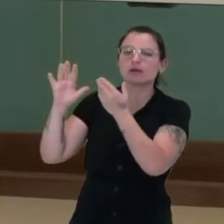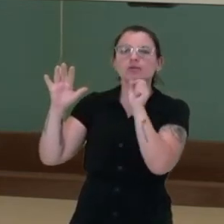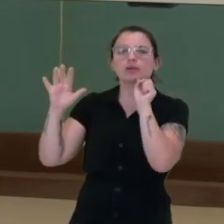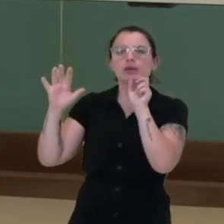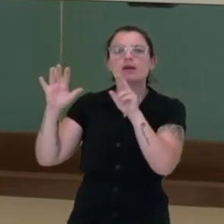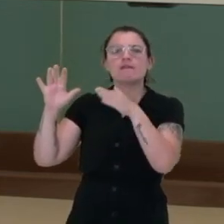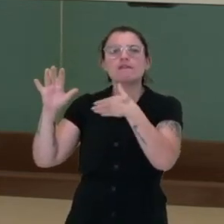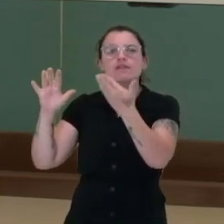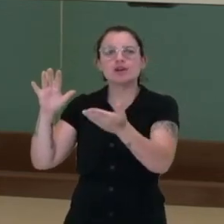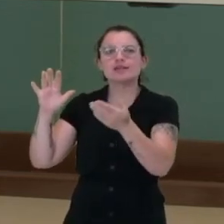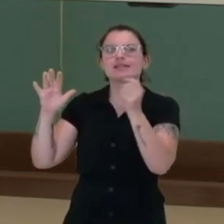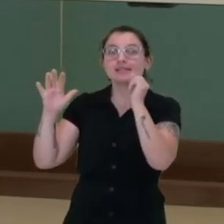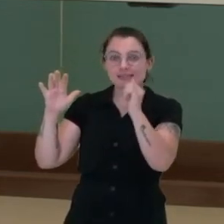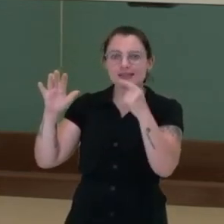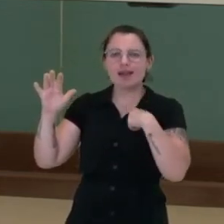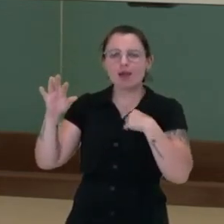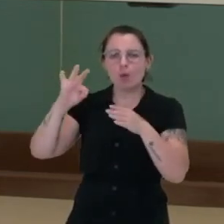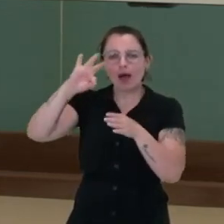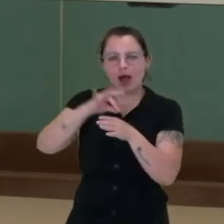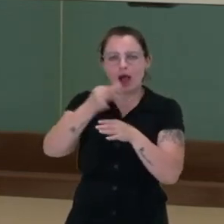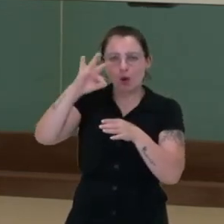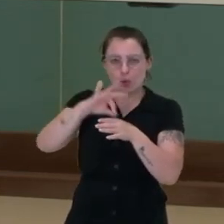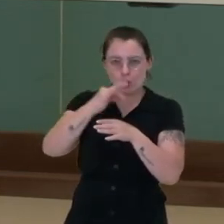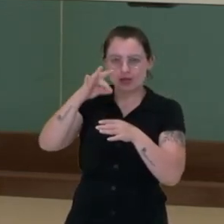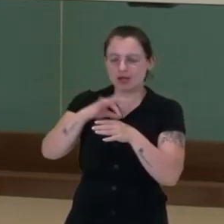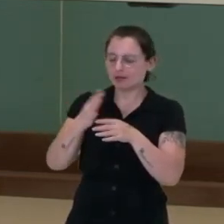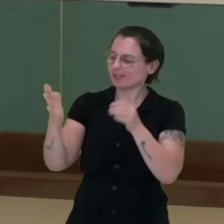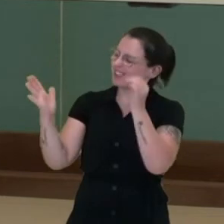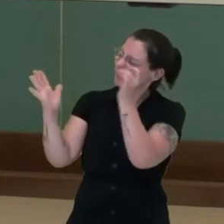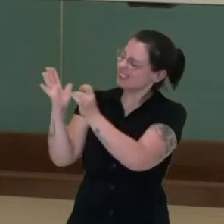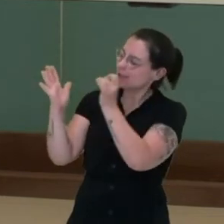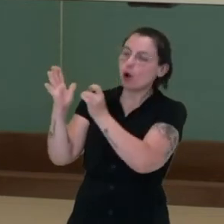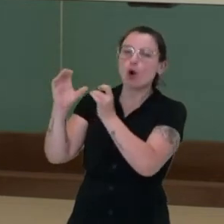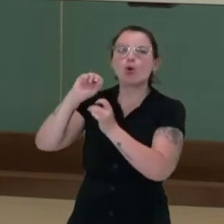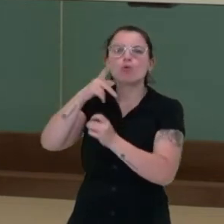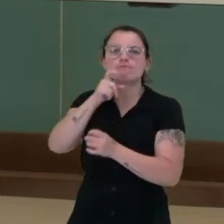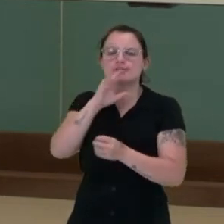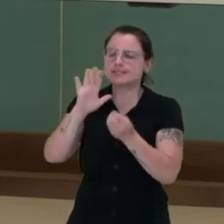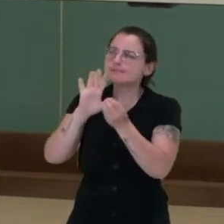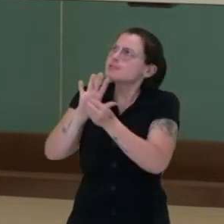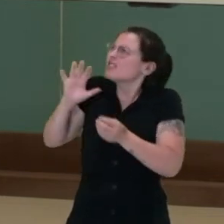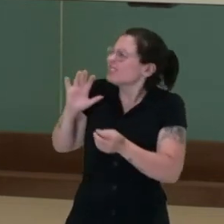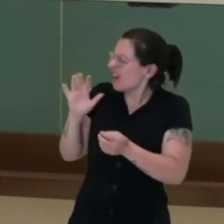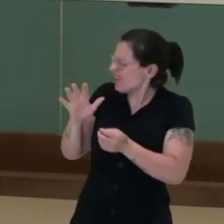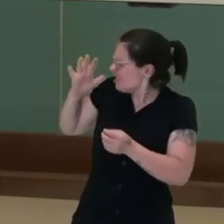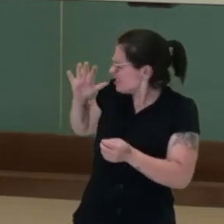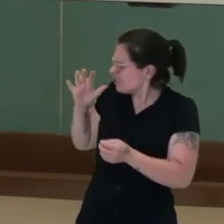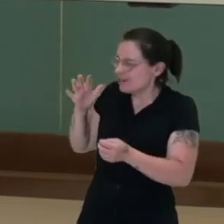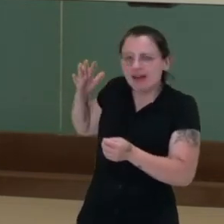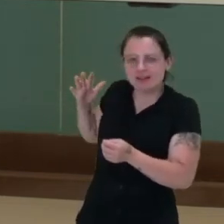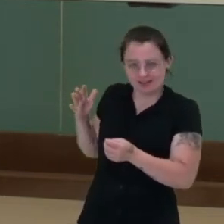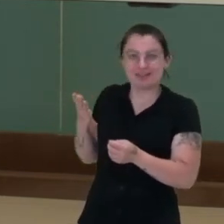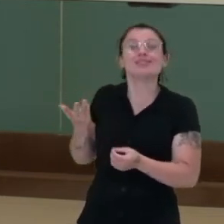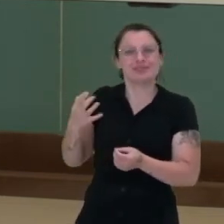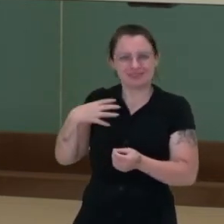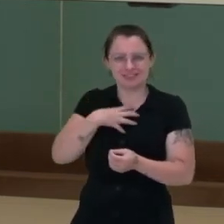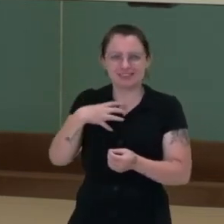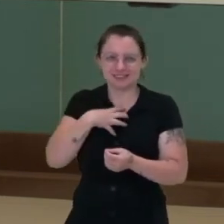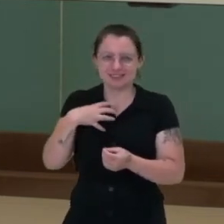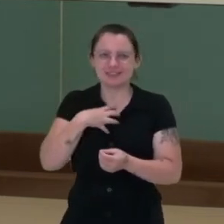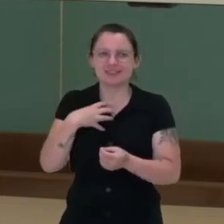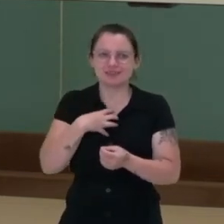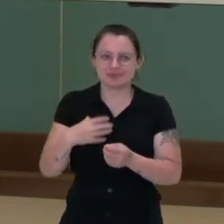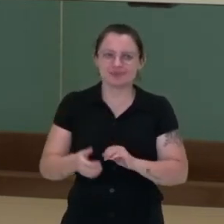uma agulha, por exemplo, ou um gelo e encostasse, o dono dessa mão ia sentir. Por isso,